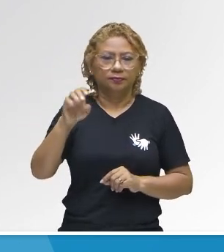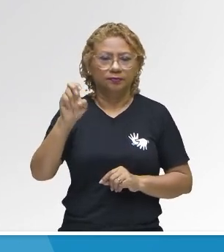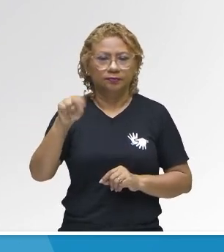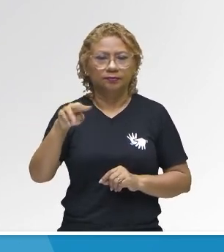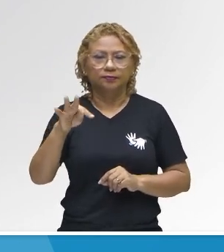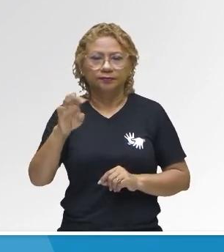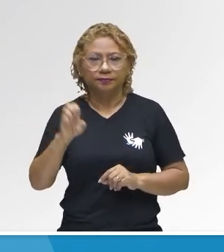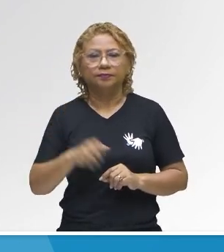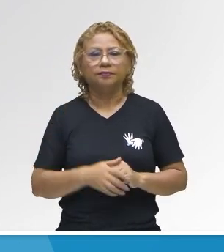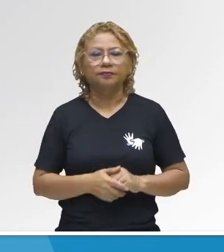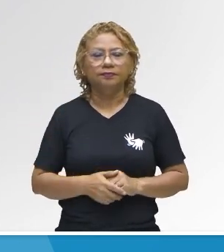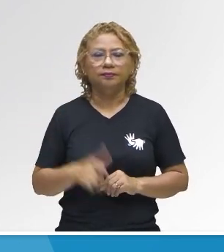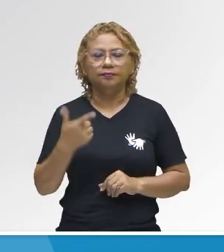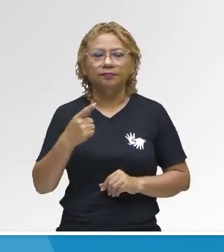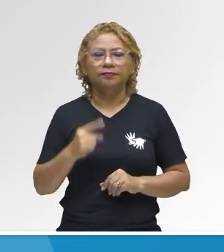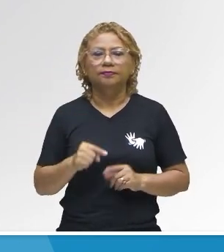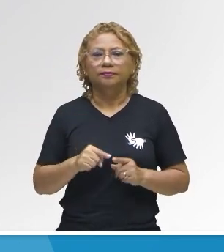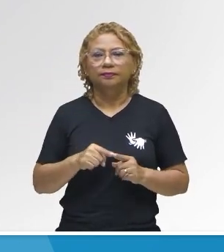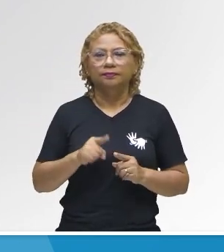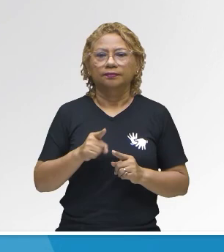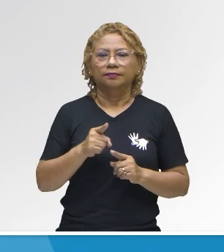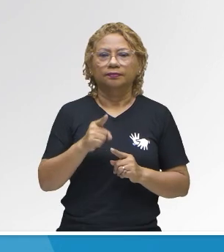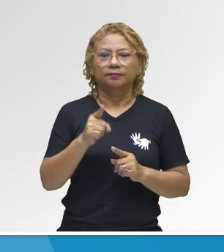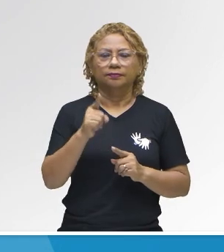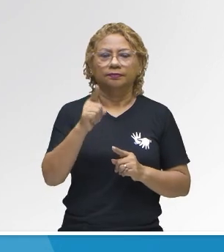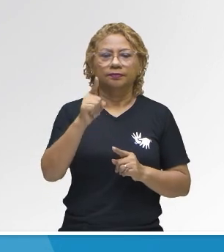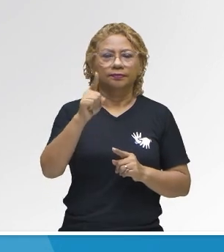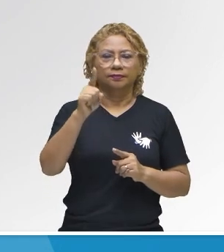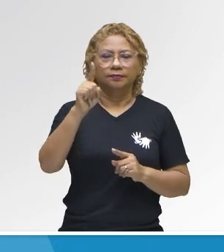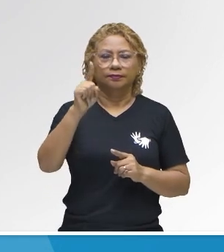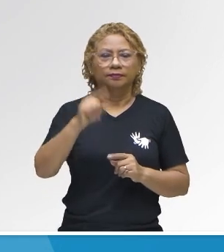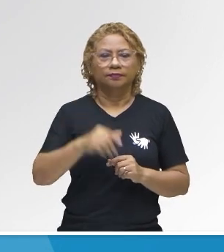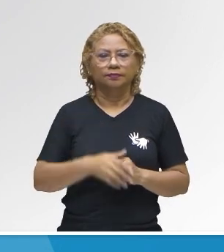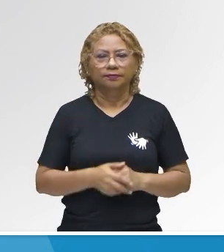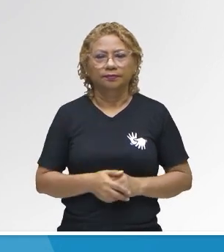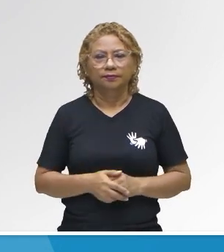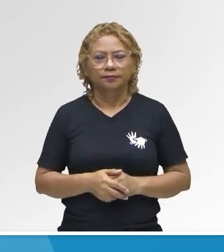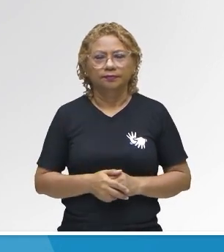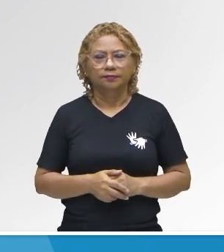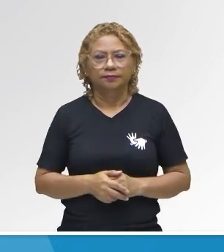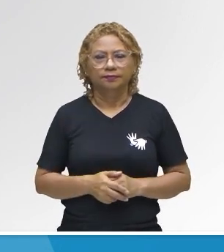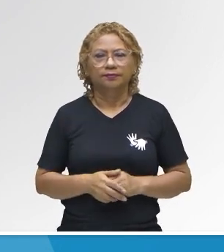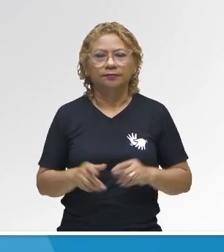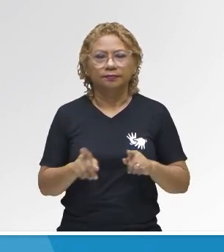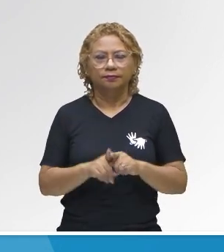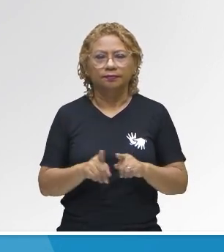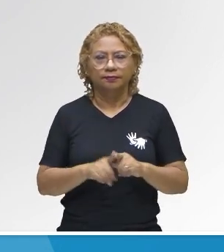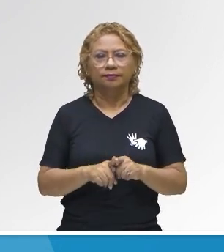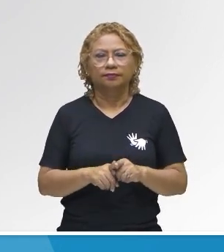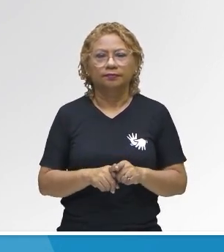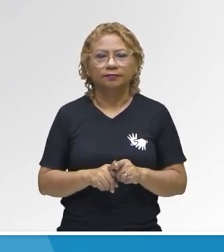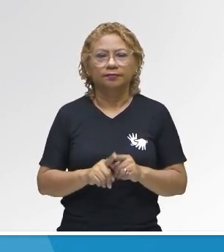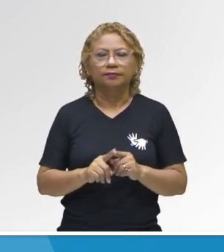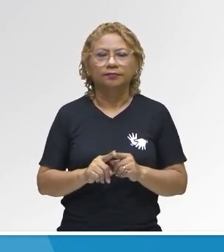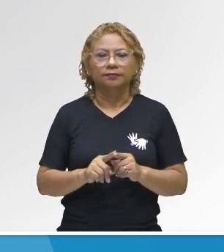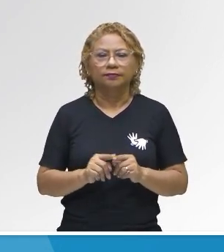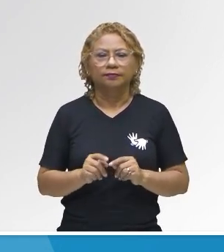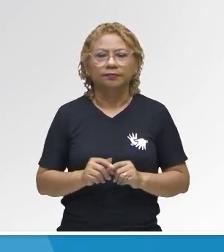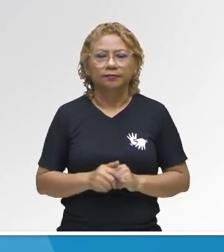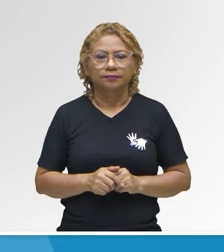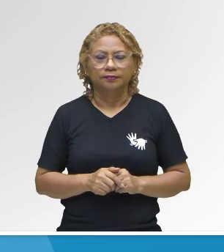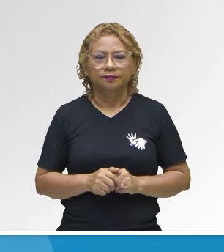segue indefinidamente para o mais infinito e aqui ele também segue indefinidamente para